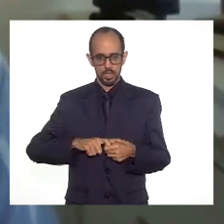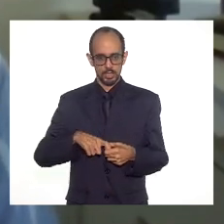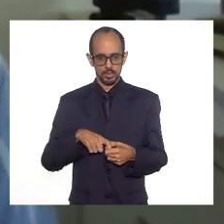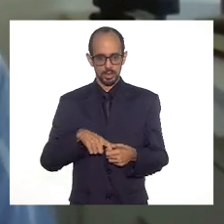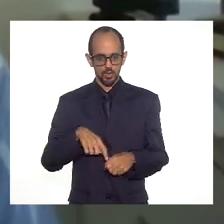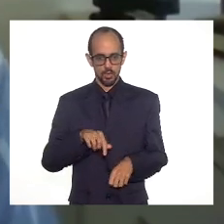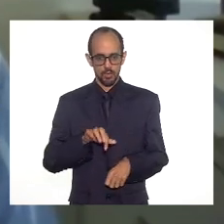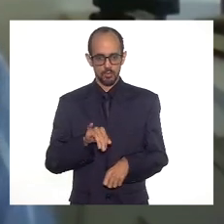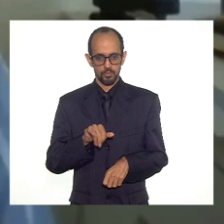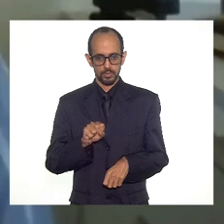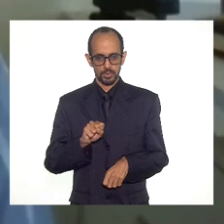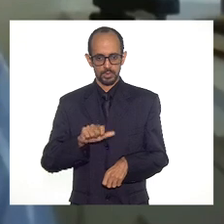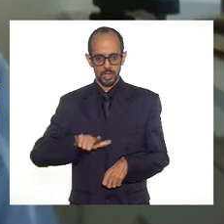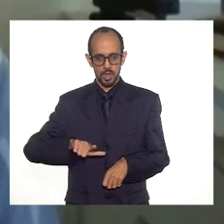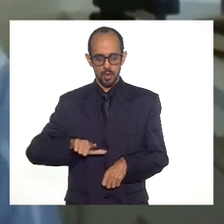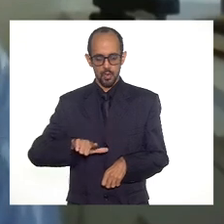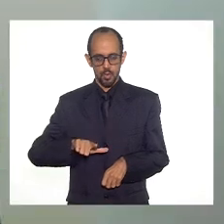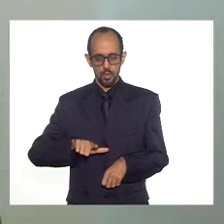Economia.